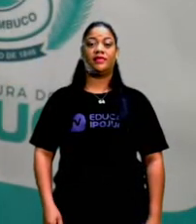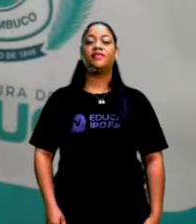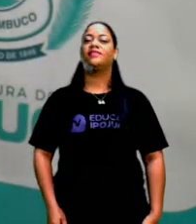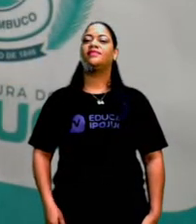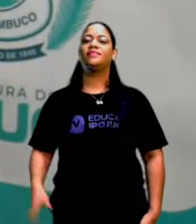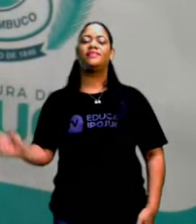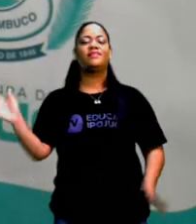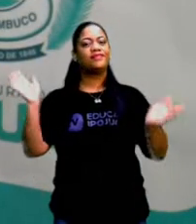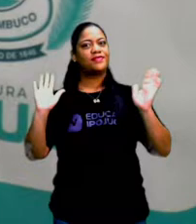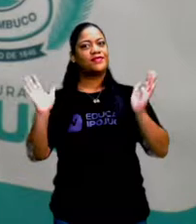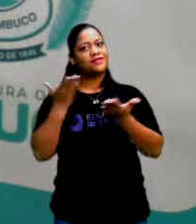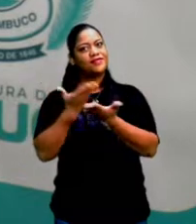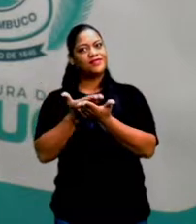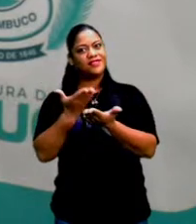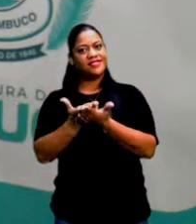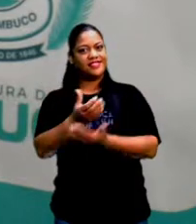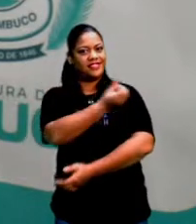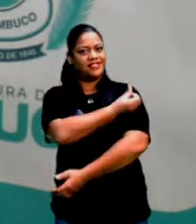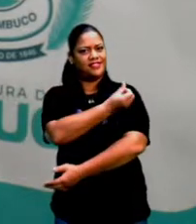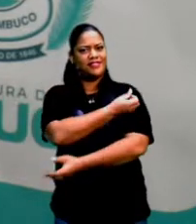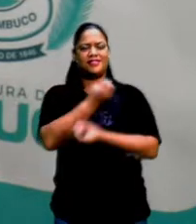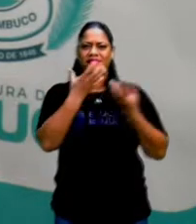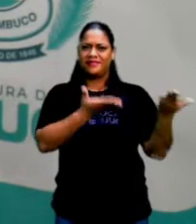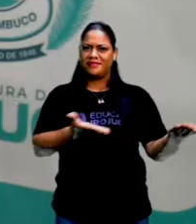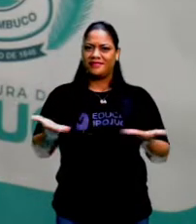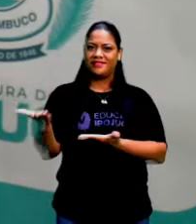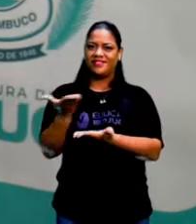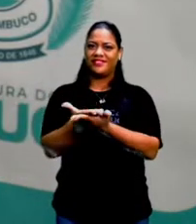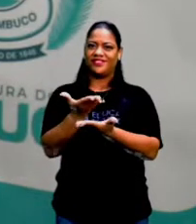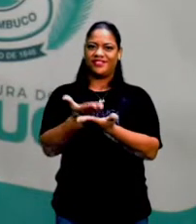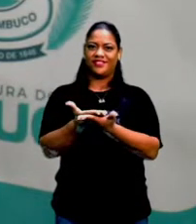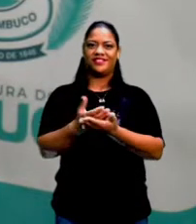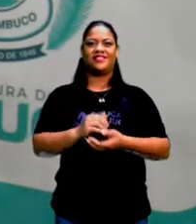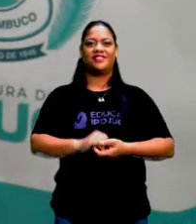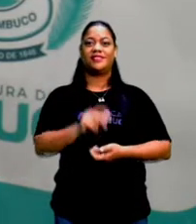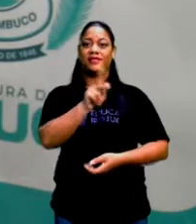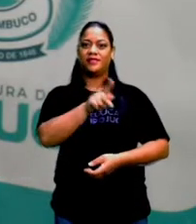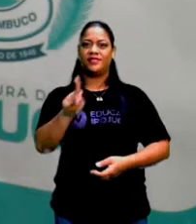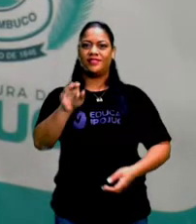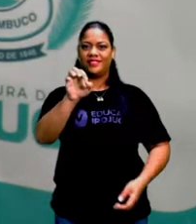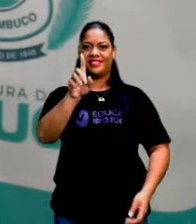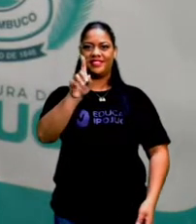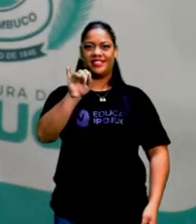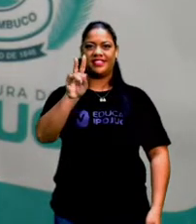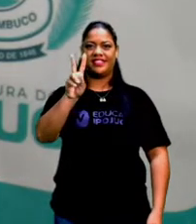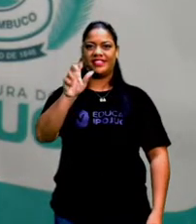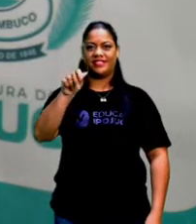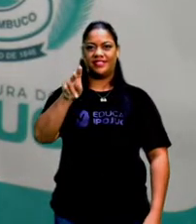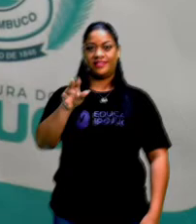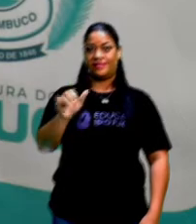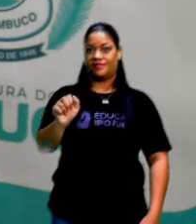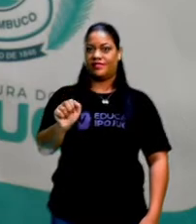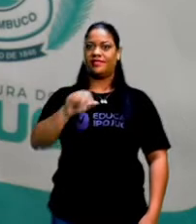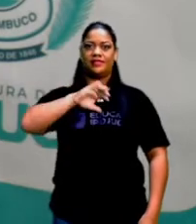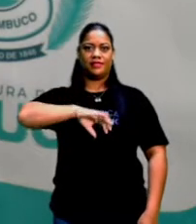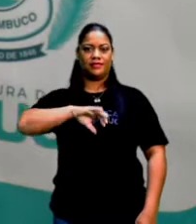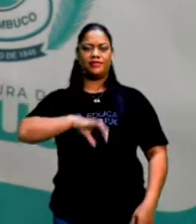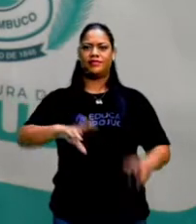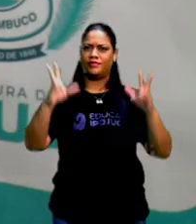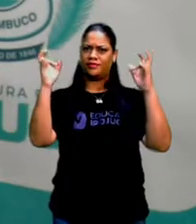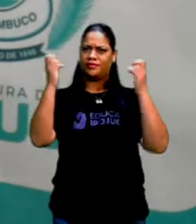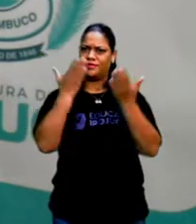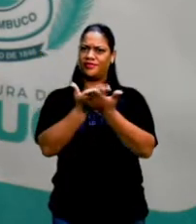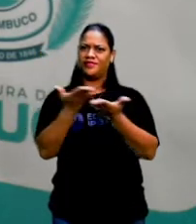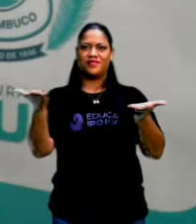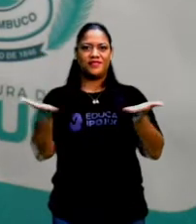Olá, estudantes do sexto ano, tudo bem? Sejam bem-vindos para mais uma aula. Sou Edvânia Nunes, professora de língua portuguesa. E o tema da